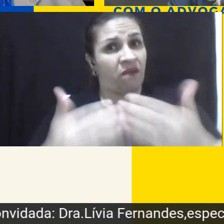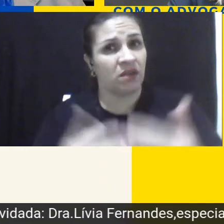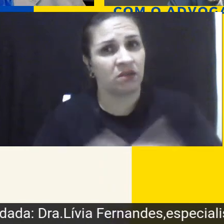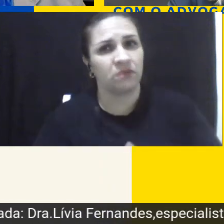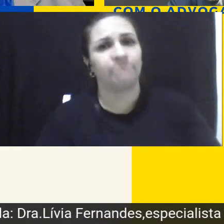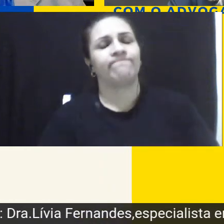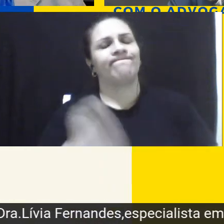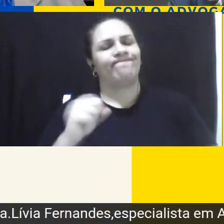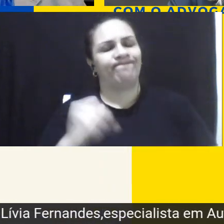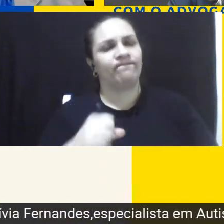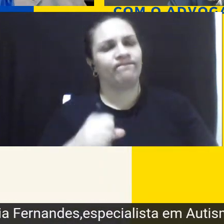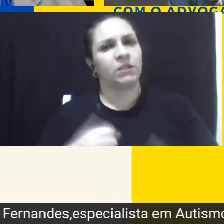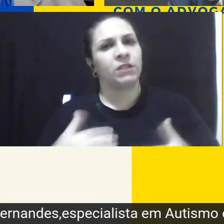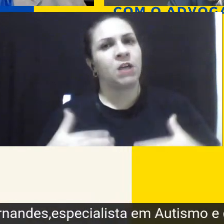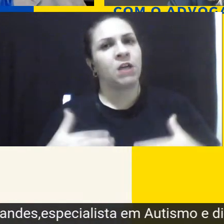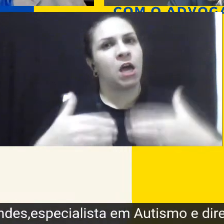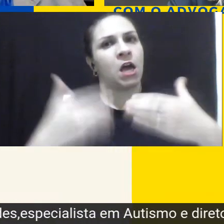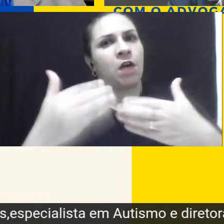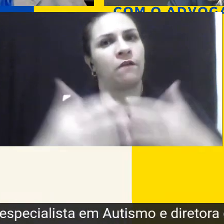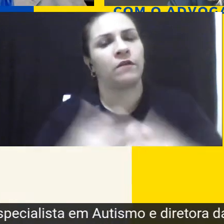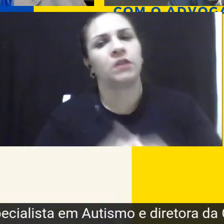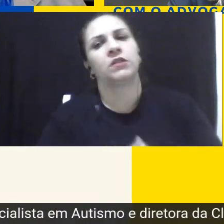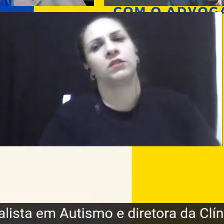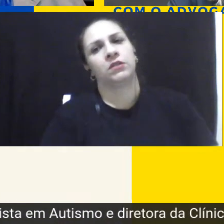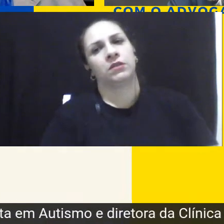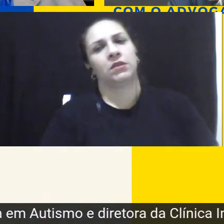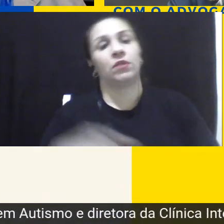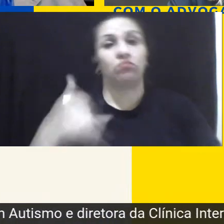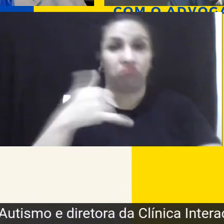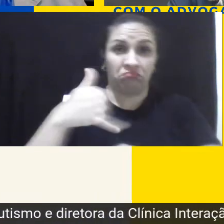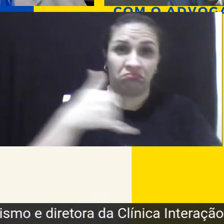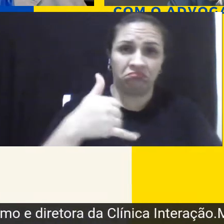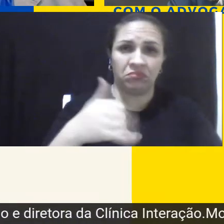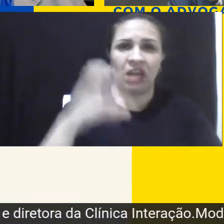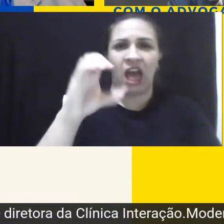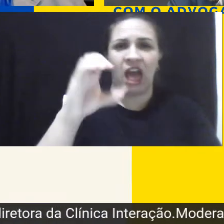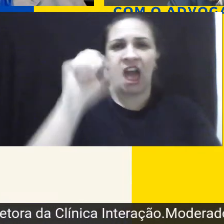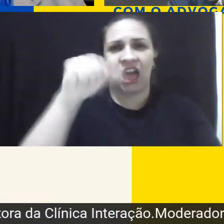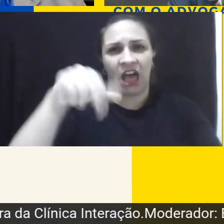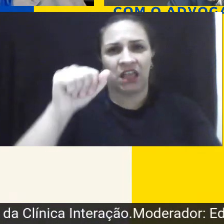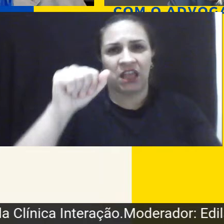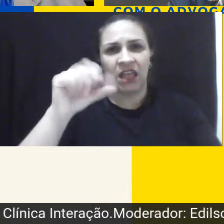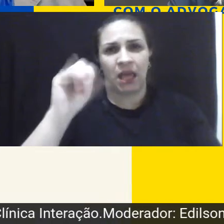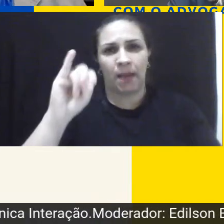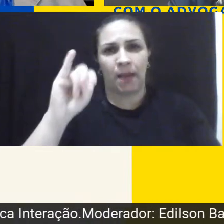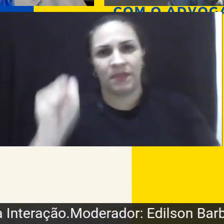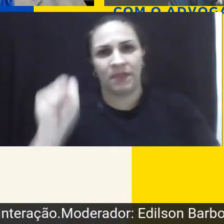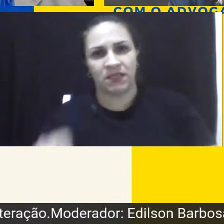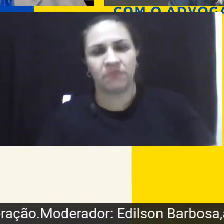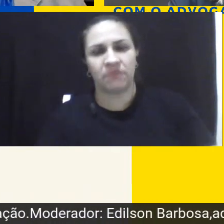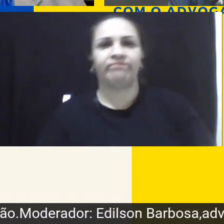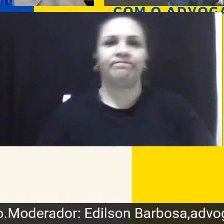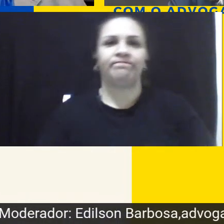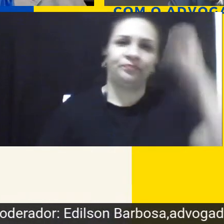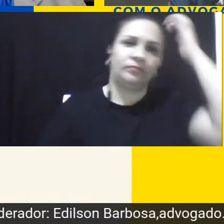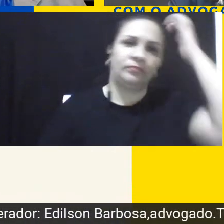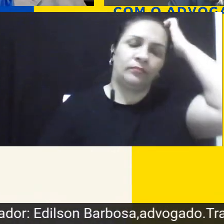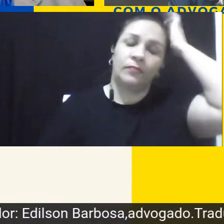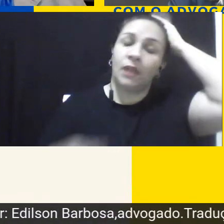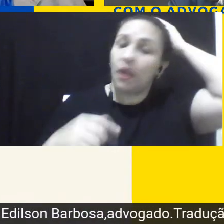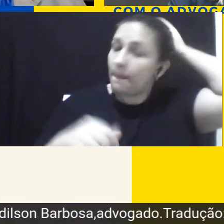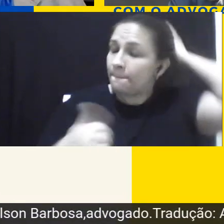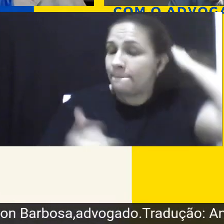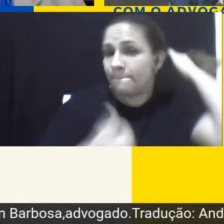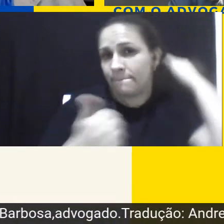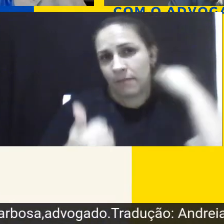Nós precisamos de utilizar a maconha, que muita gente nem gosta de falar esse nome, mas para a